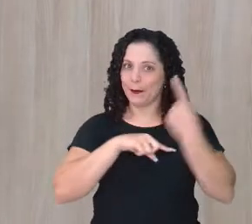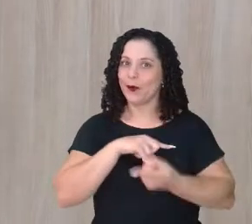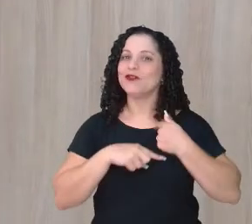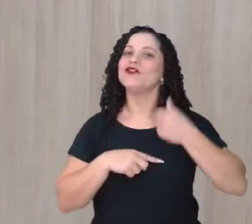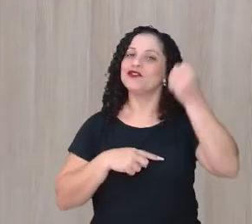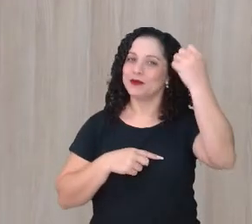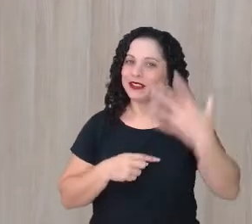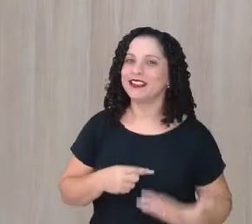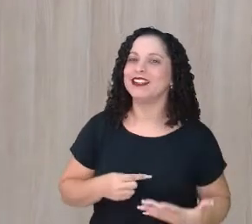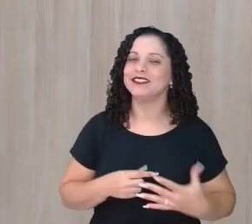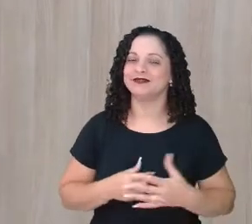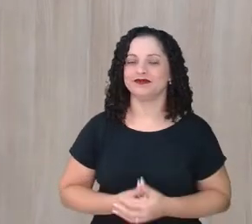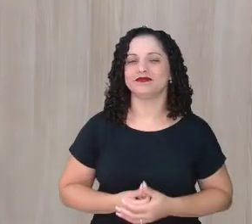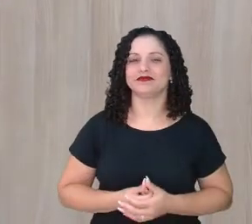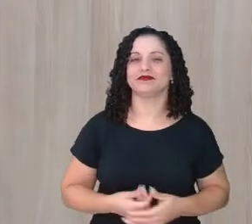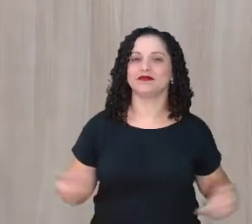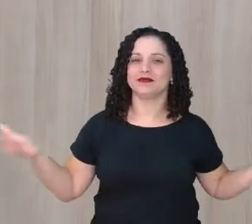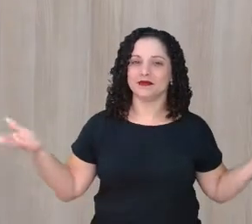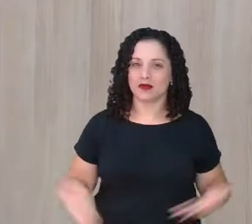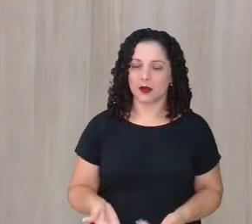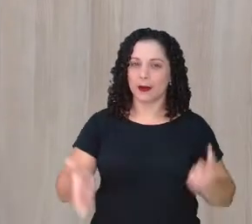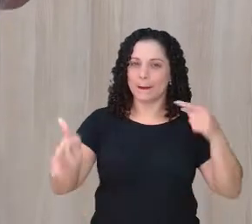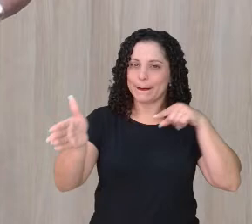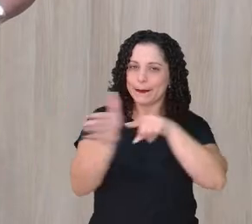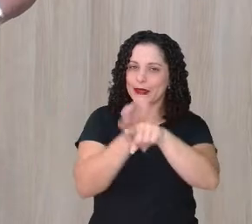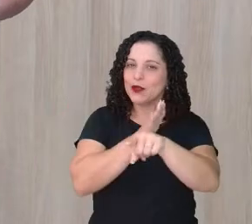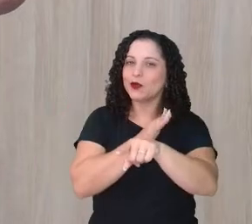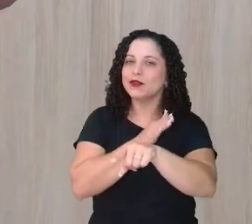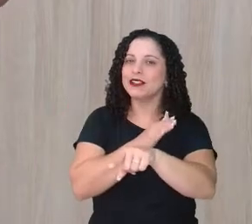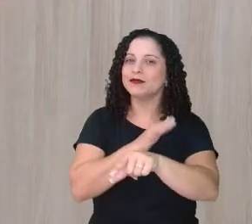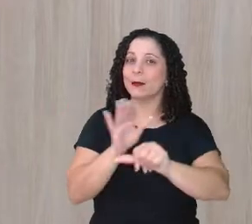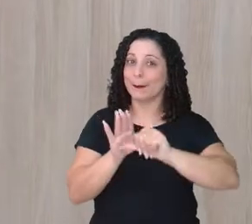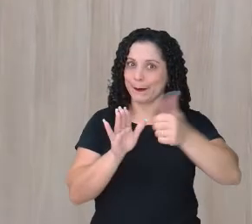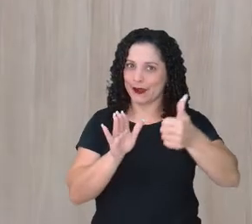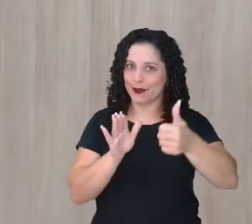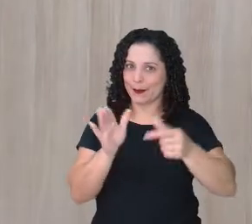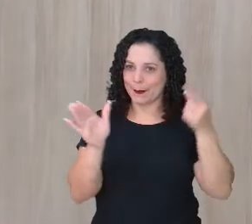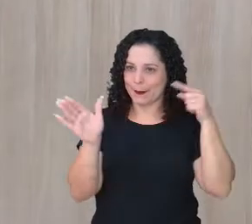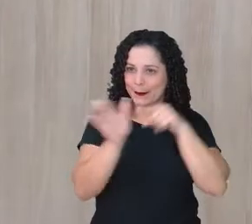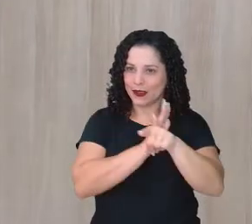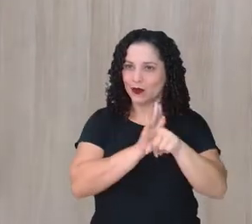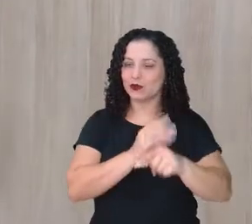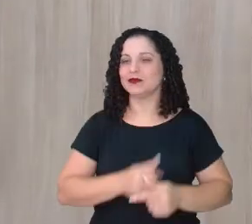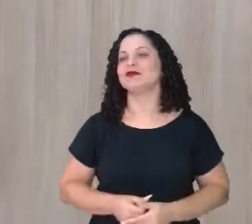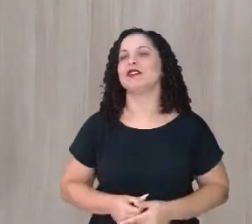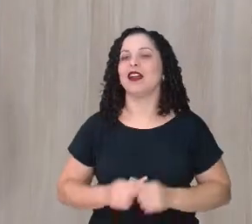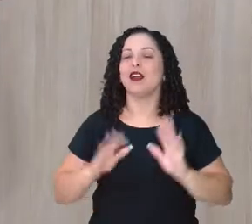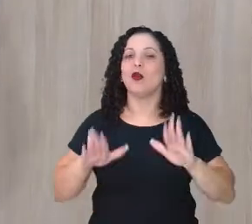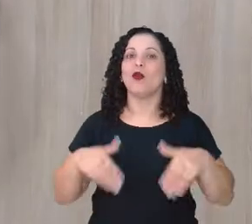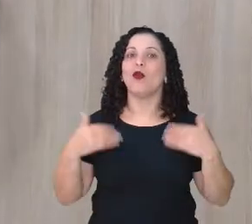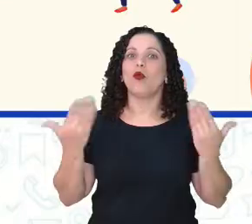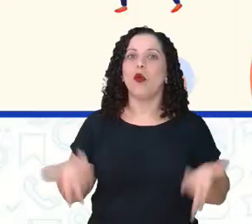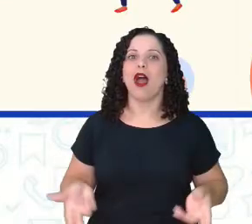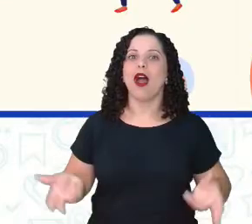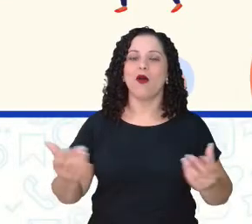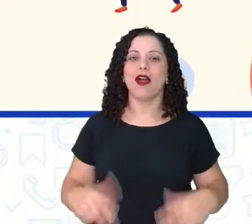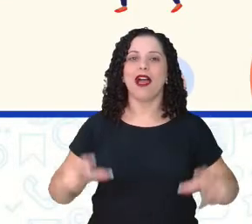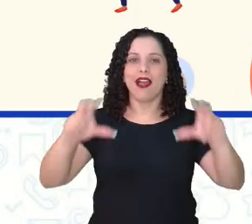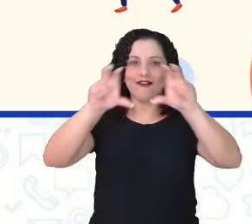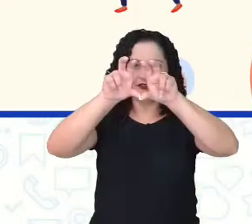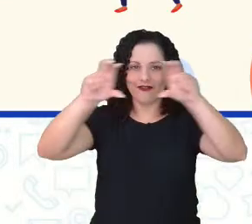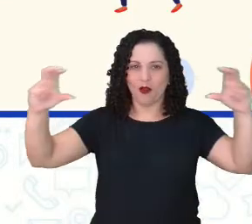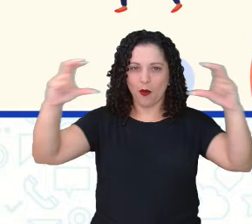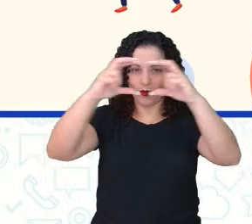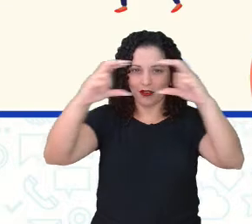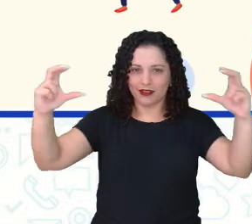explico. Eu hoje estou fazendo uma pergunta antes da explicação. É essa aqui, ó. Qual a fórmula química da